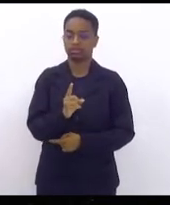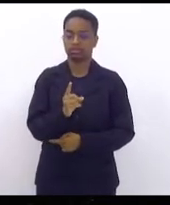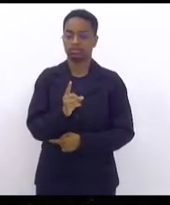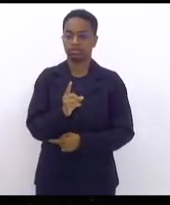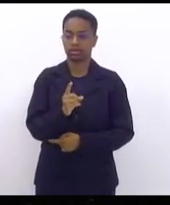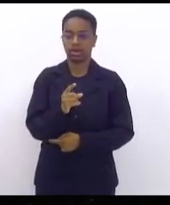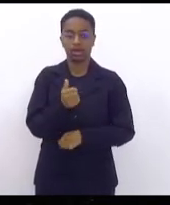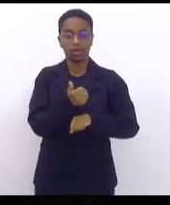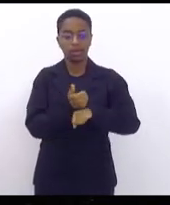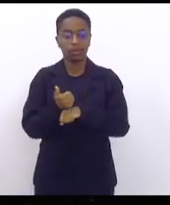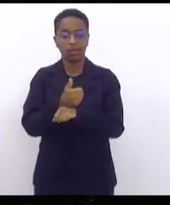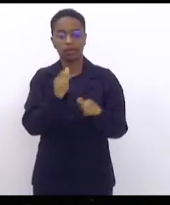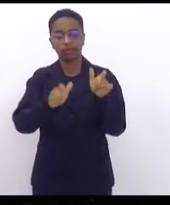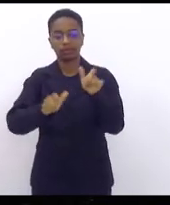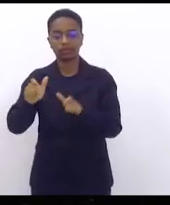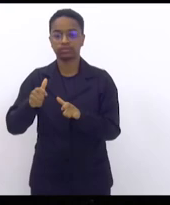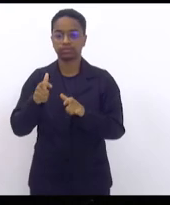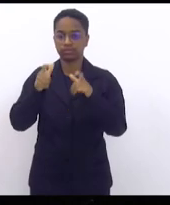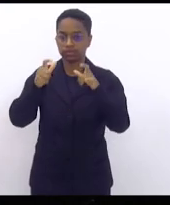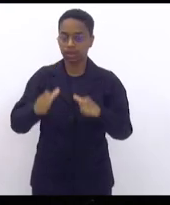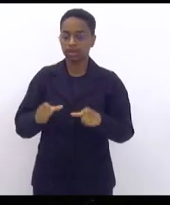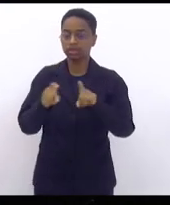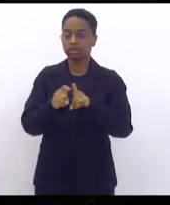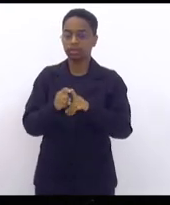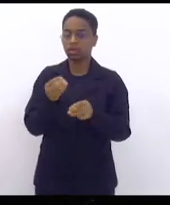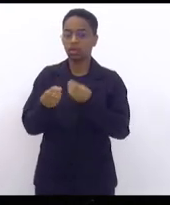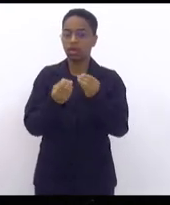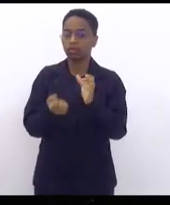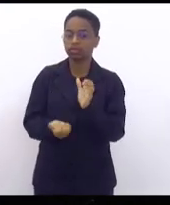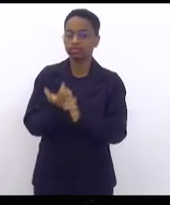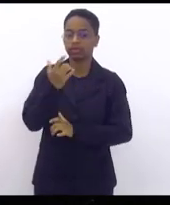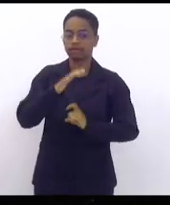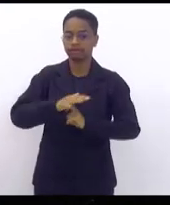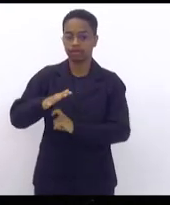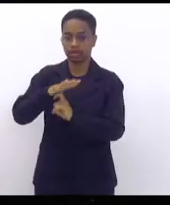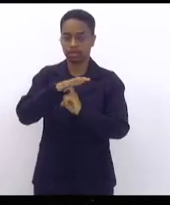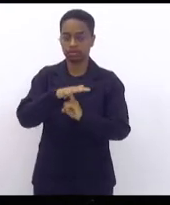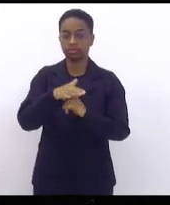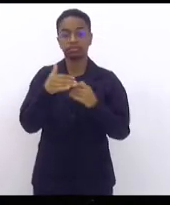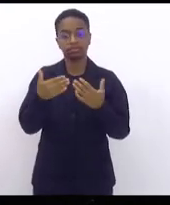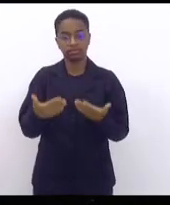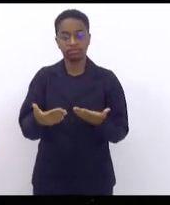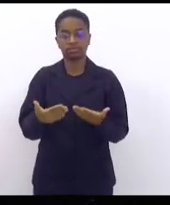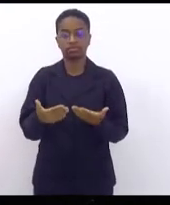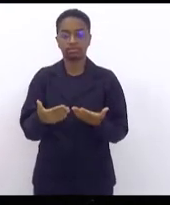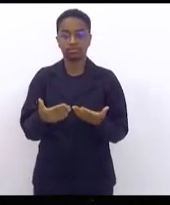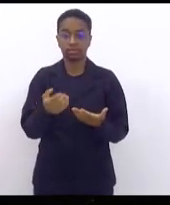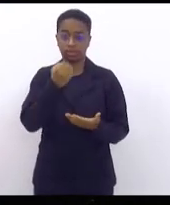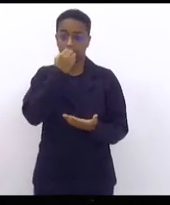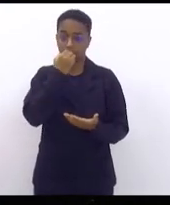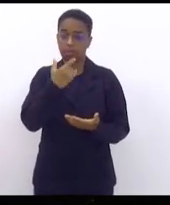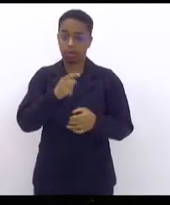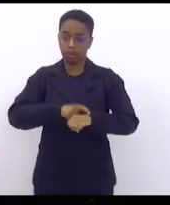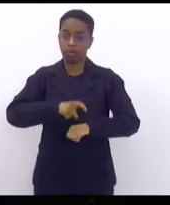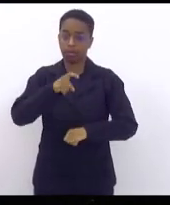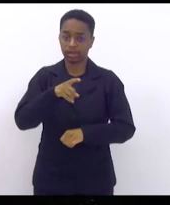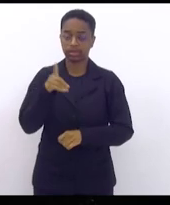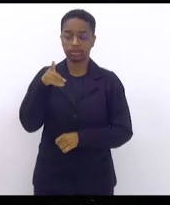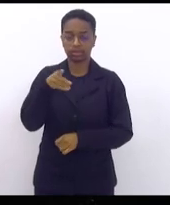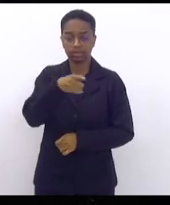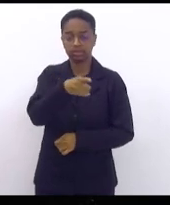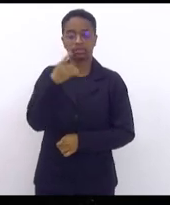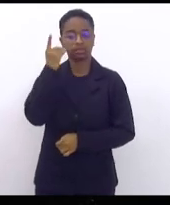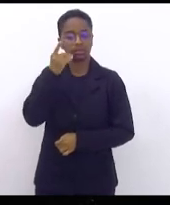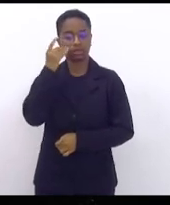os profissionais que ali estão e a origem dessa feira. Então, muito em muito boa hora, a deputada